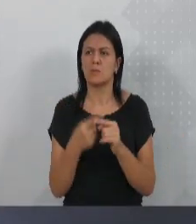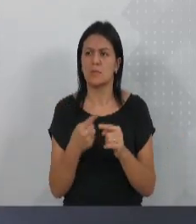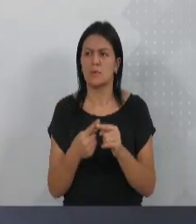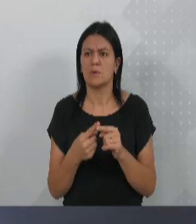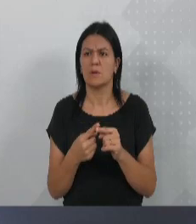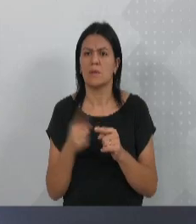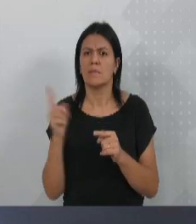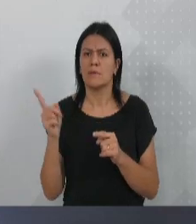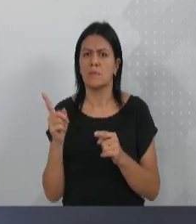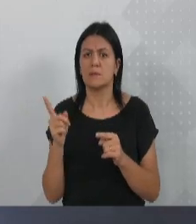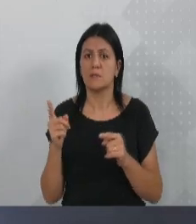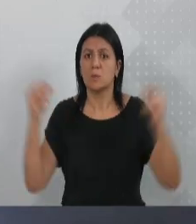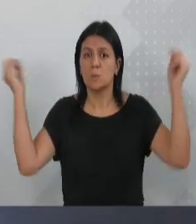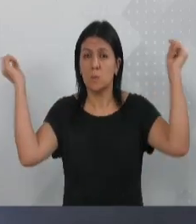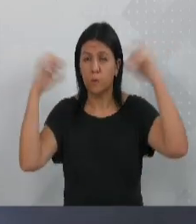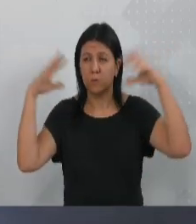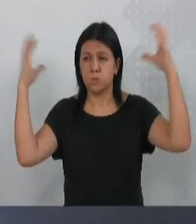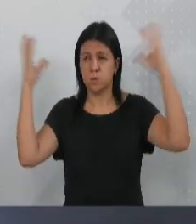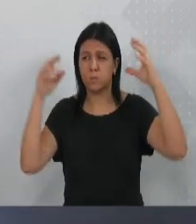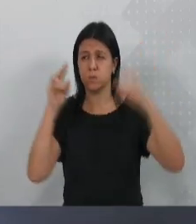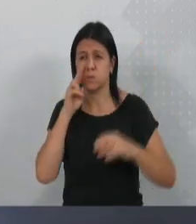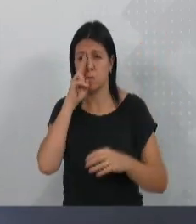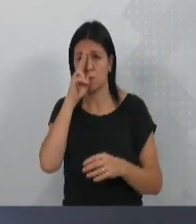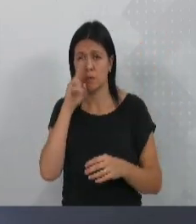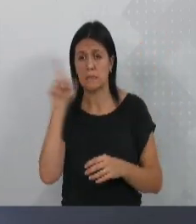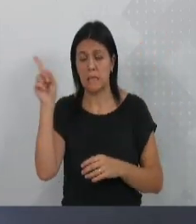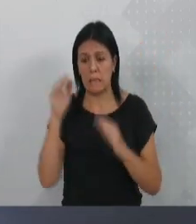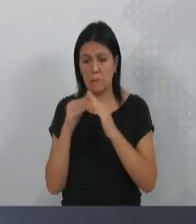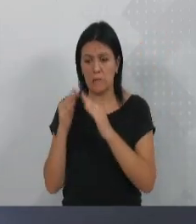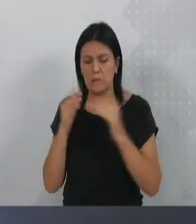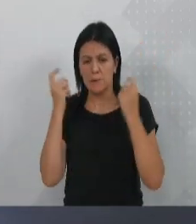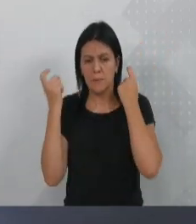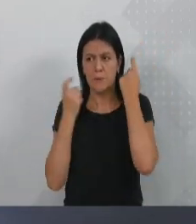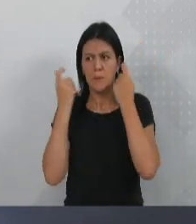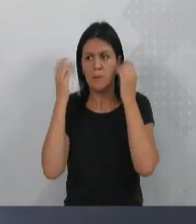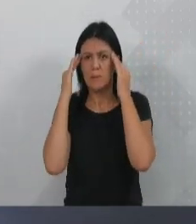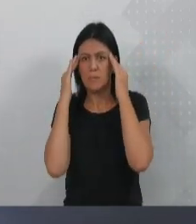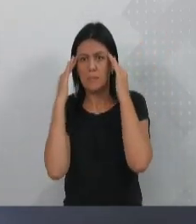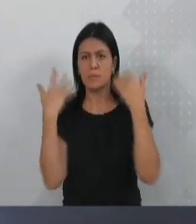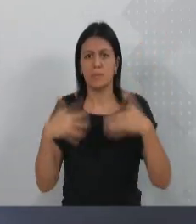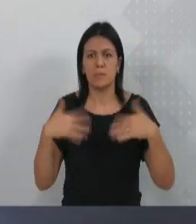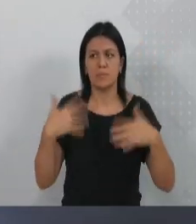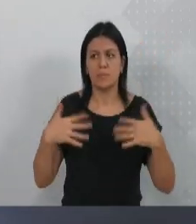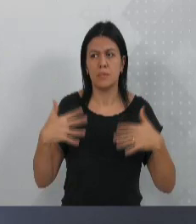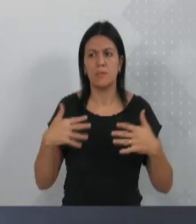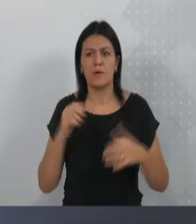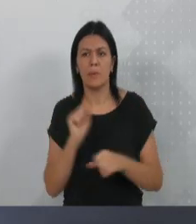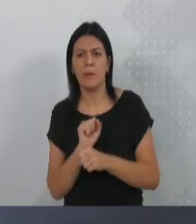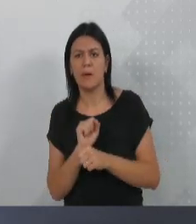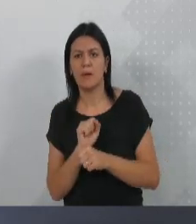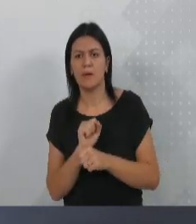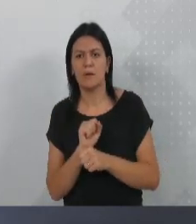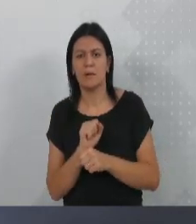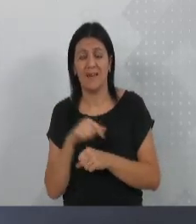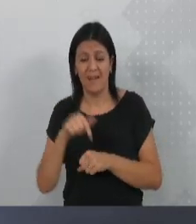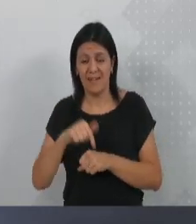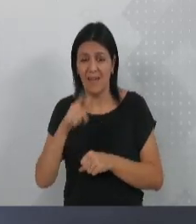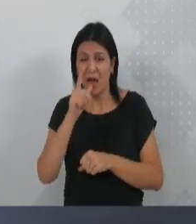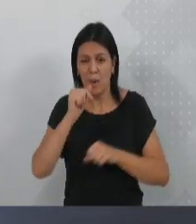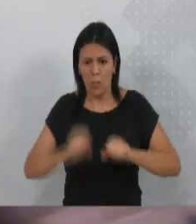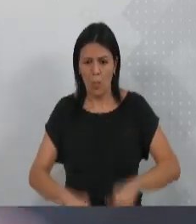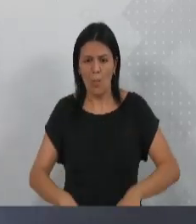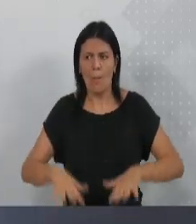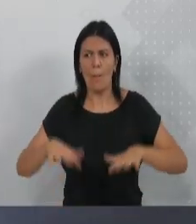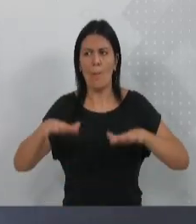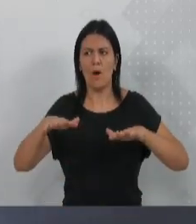aí as previsões de fortes chuvas né os moradores lá ficaram bastante preocupados Poxa a obra vai parar deu problema mas agora se chover nós vamos ficar embaixo da água aqui de novo as